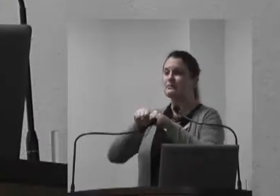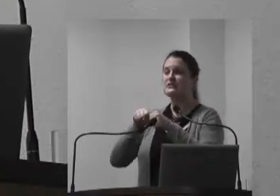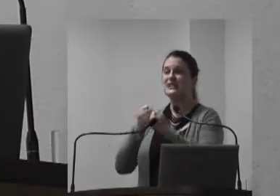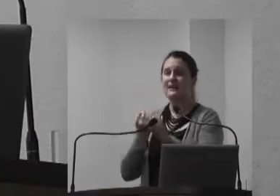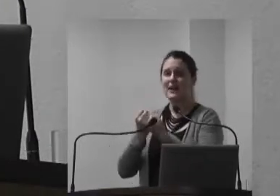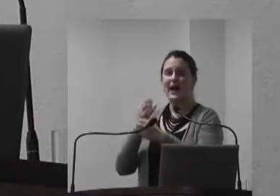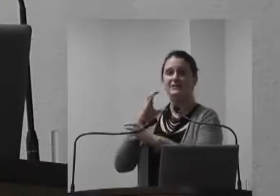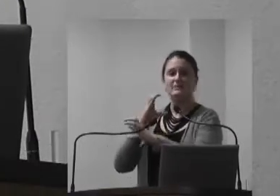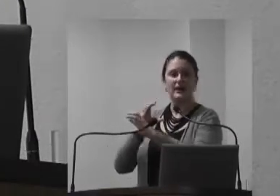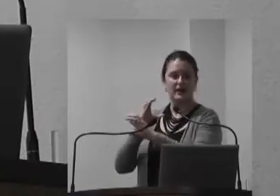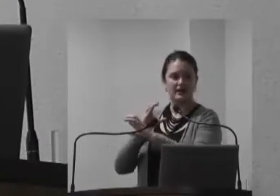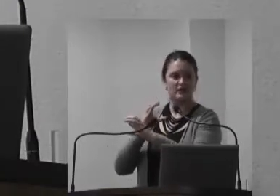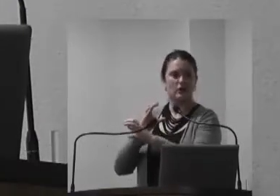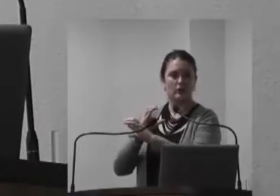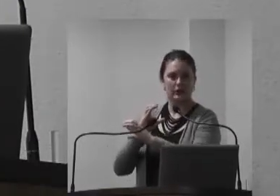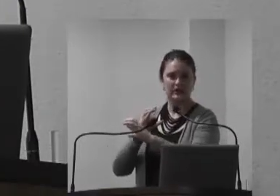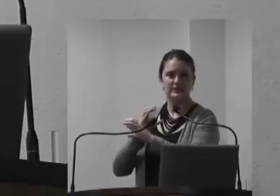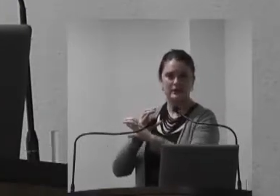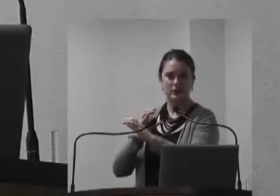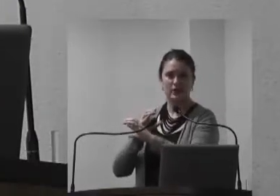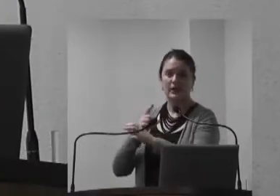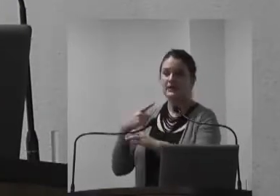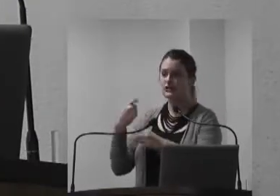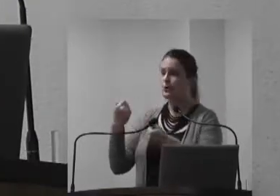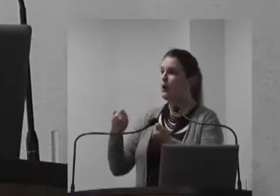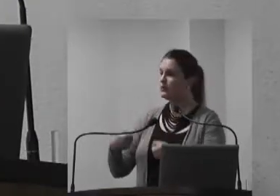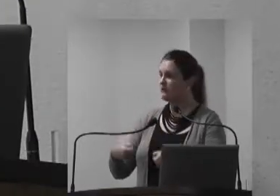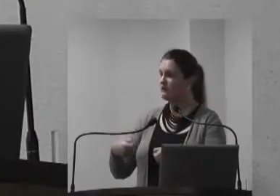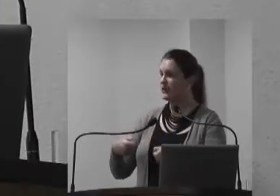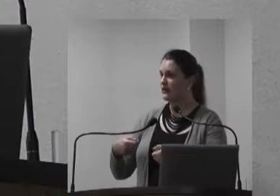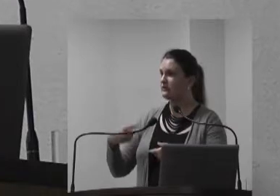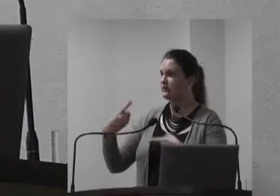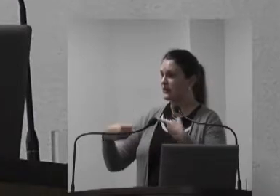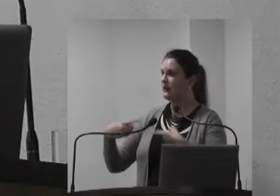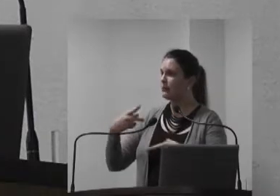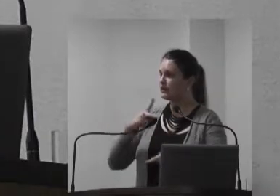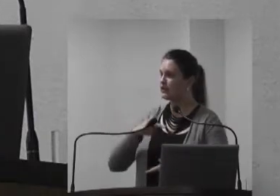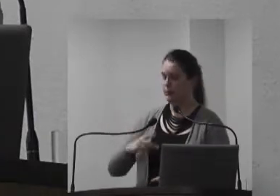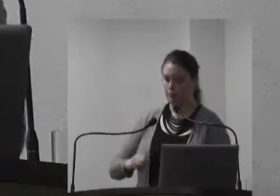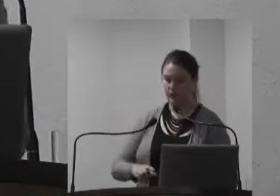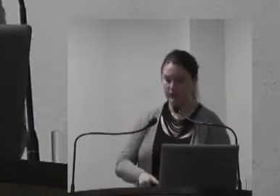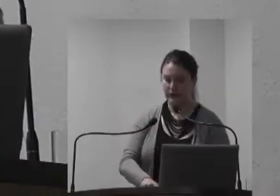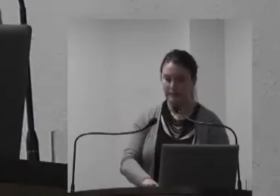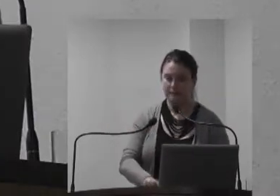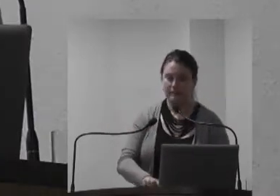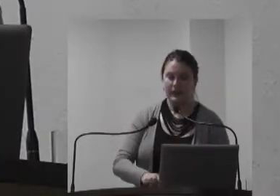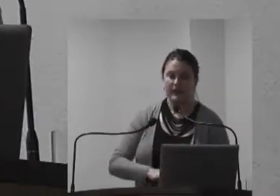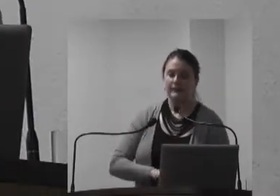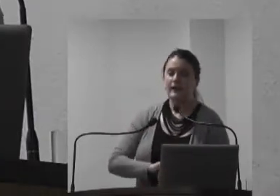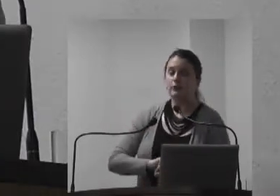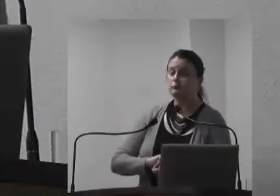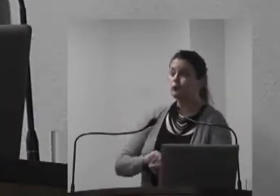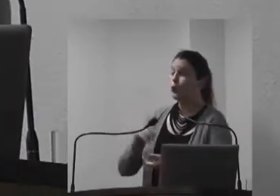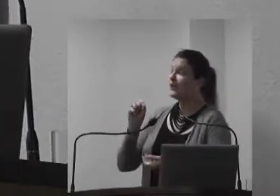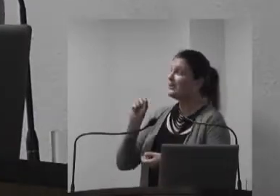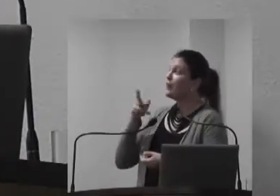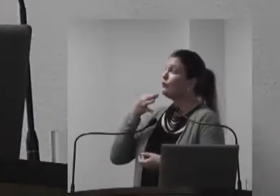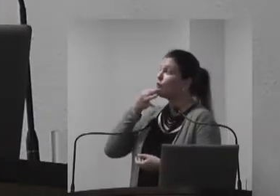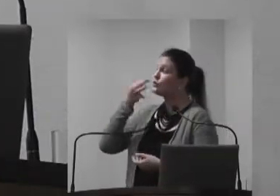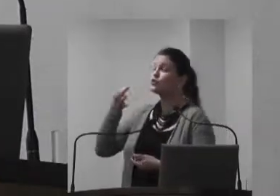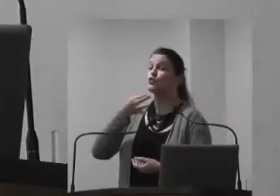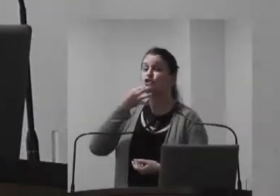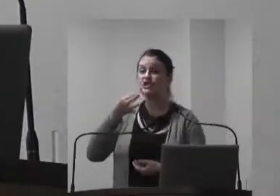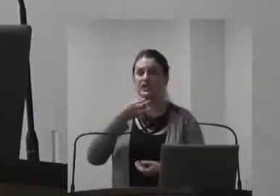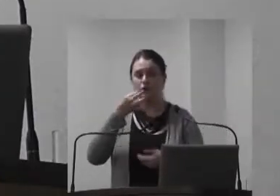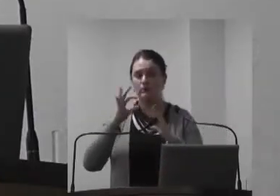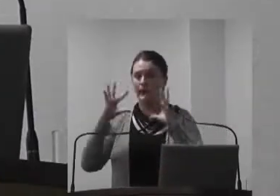nós precisamos quebrar as barreiras de comunicação. Isso é um dever, né, da política pública. Então, o que